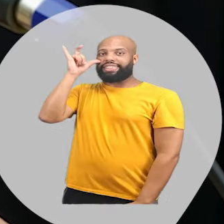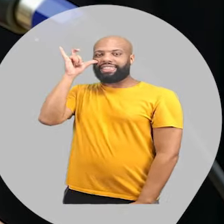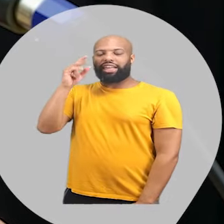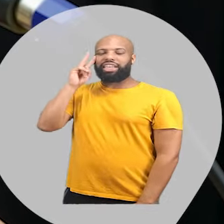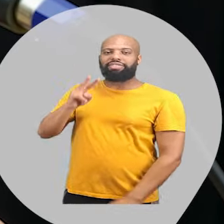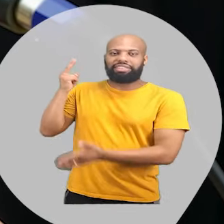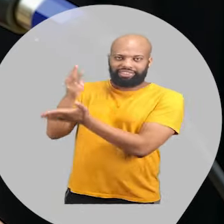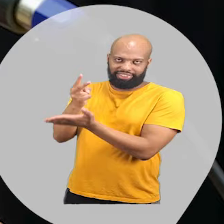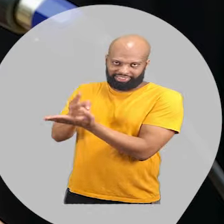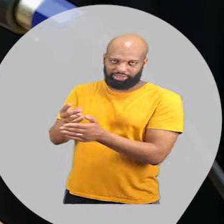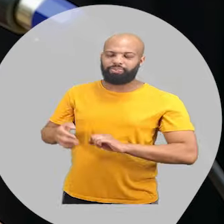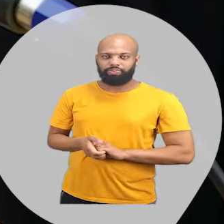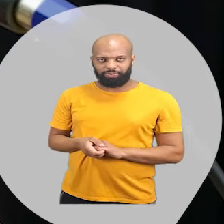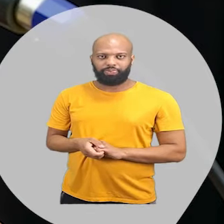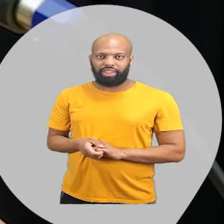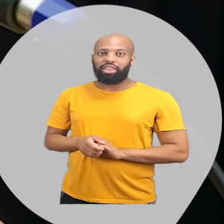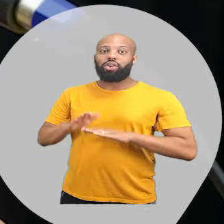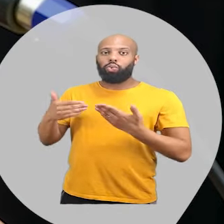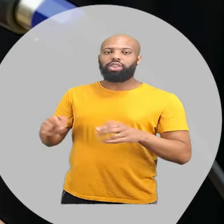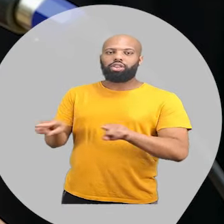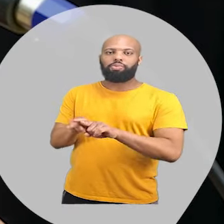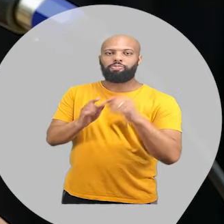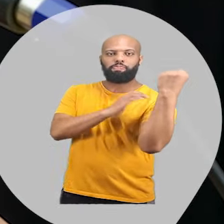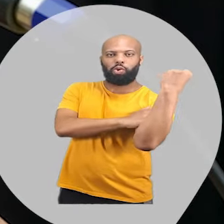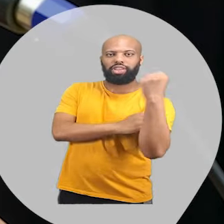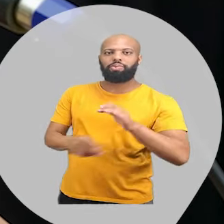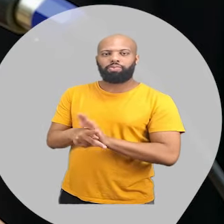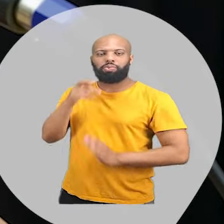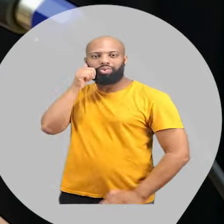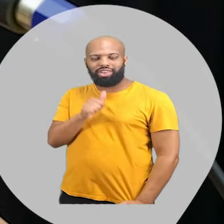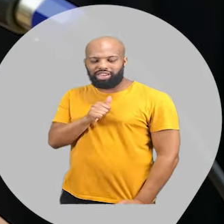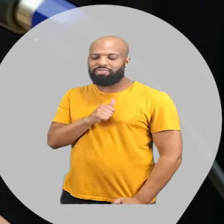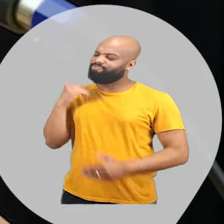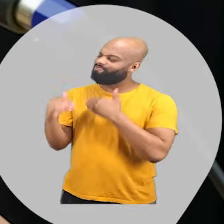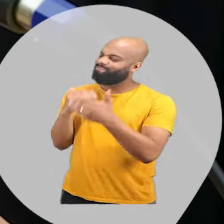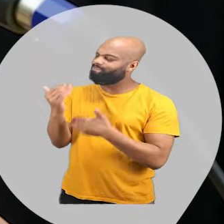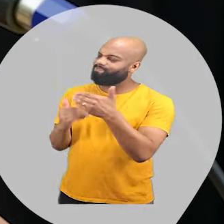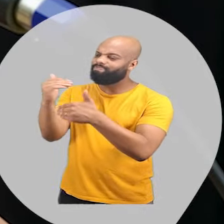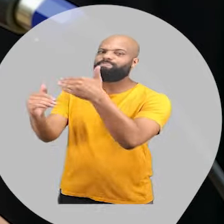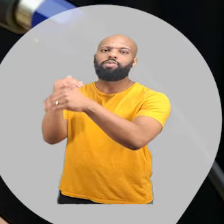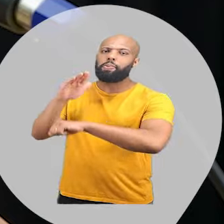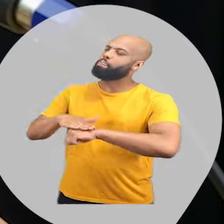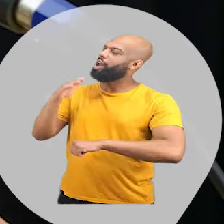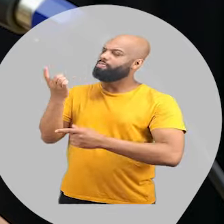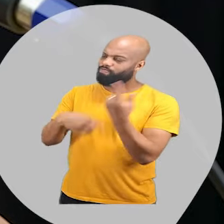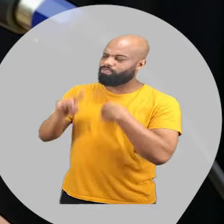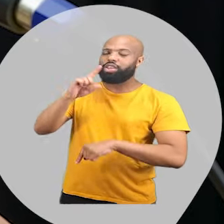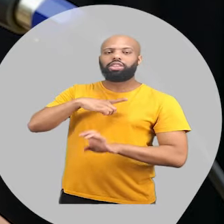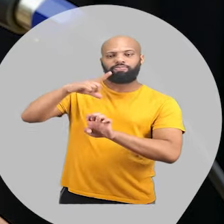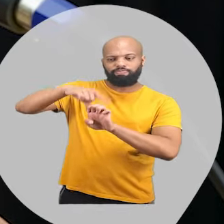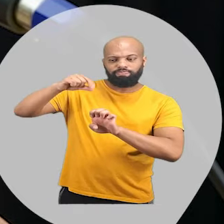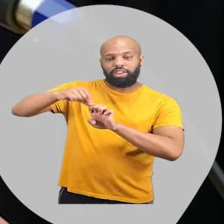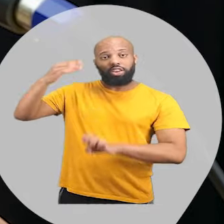de direto já e o empoderamento feminino nesse sentido já tá crescendo cada vez mais né temos